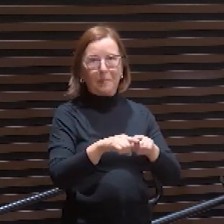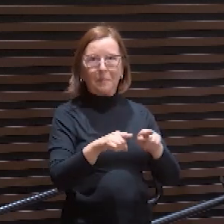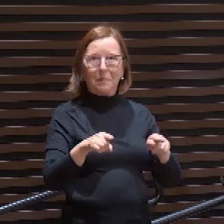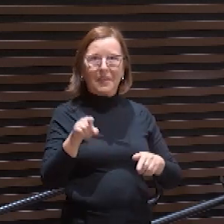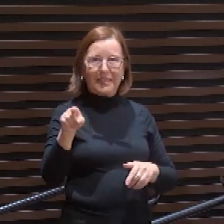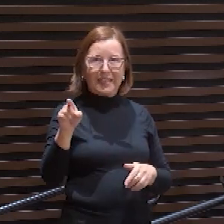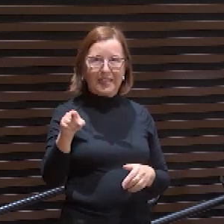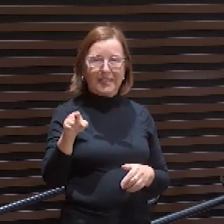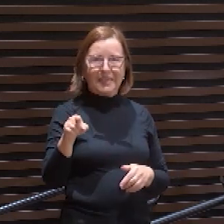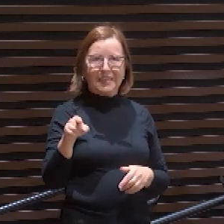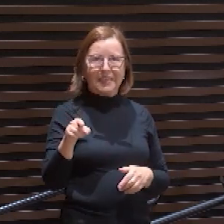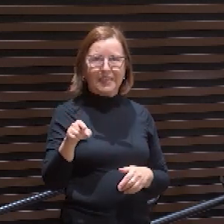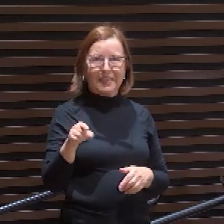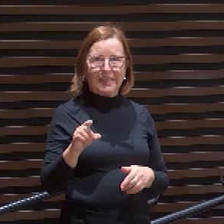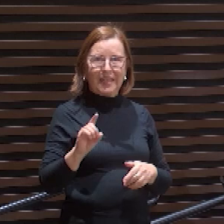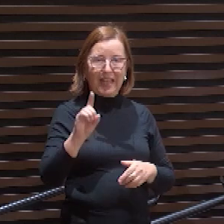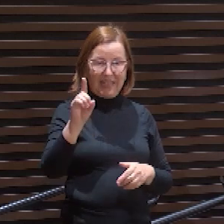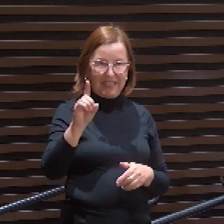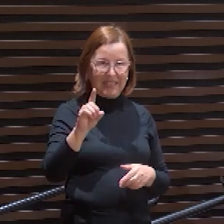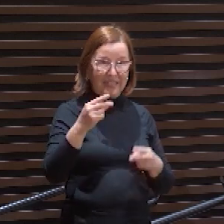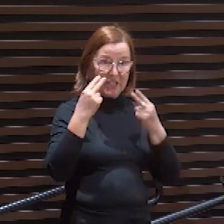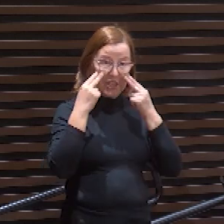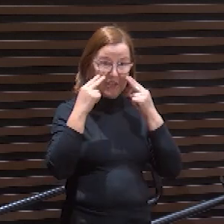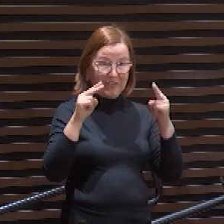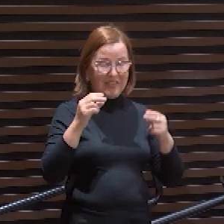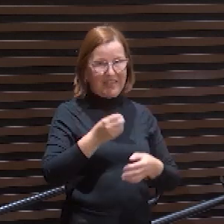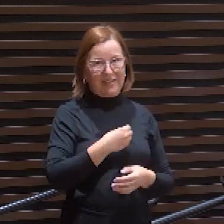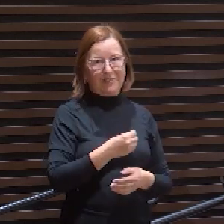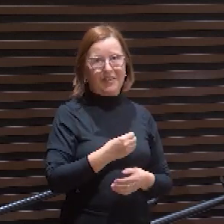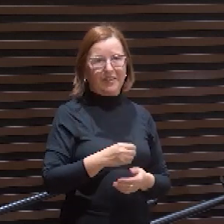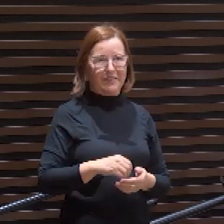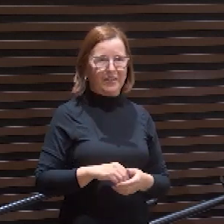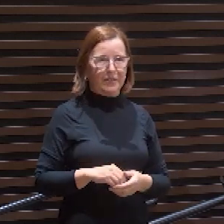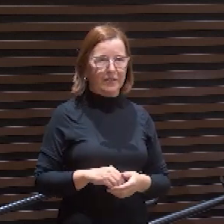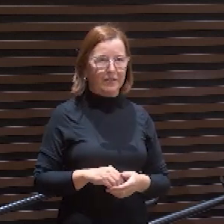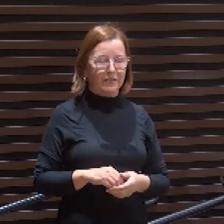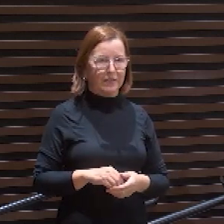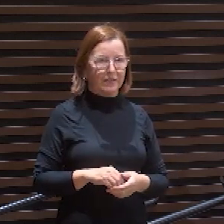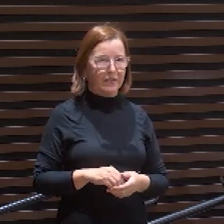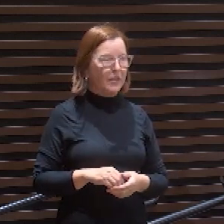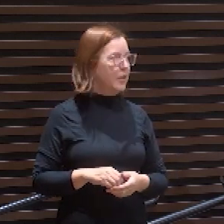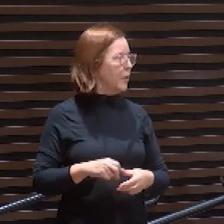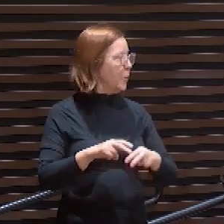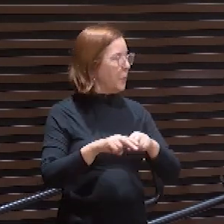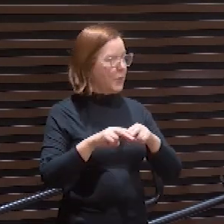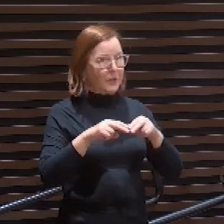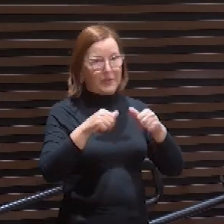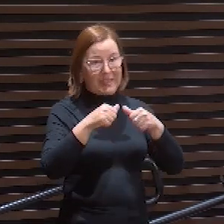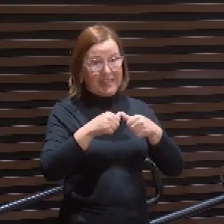quem testifica que vive. É por isso que esse Melquisedeque, eu não